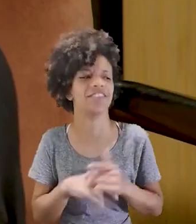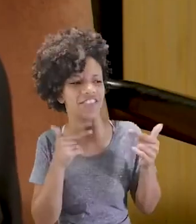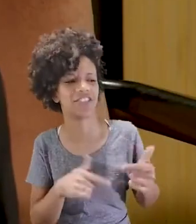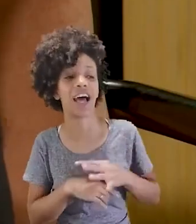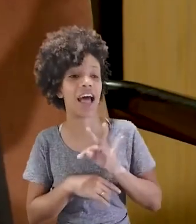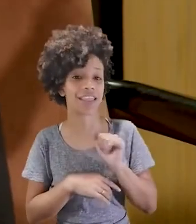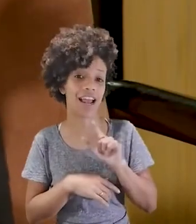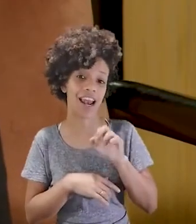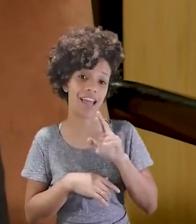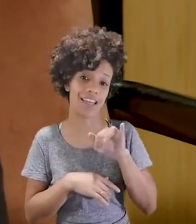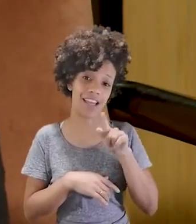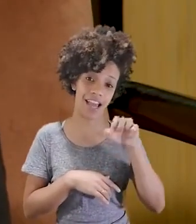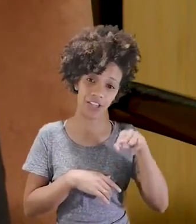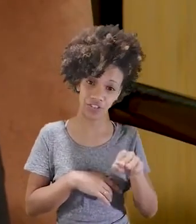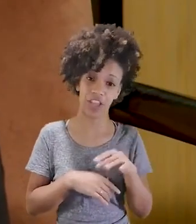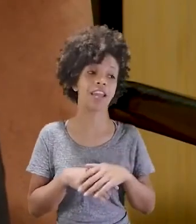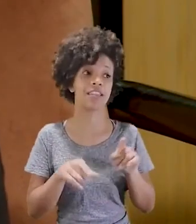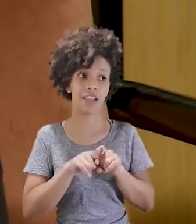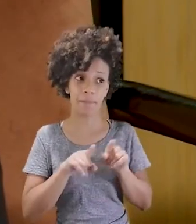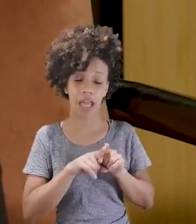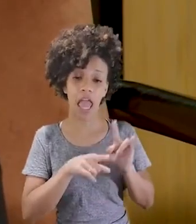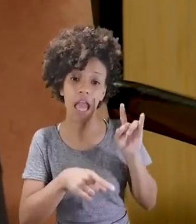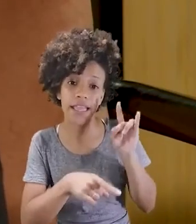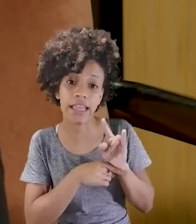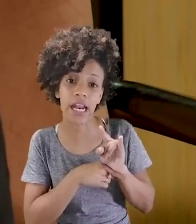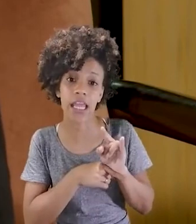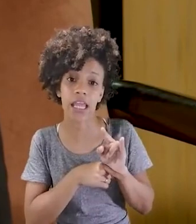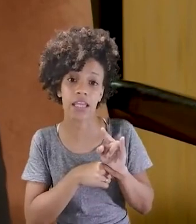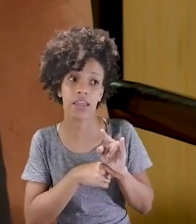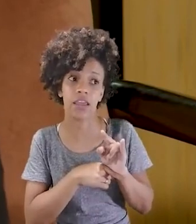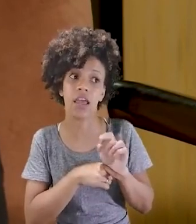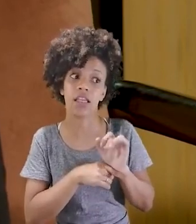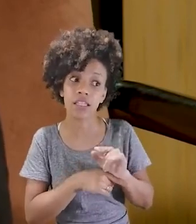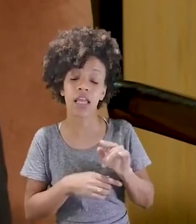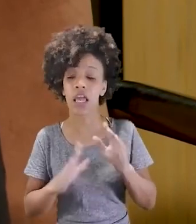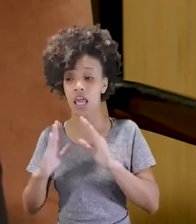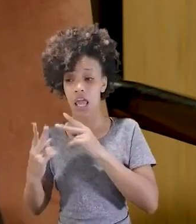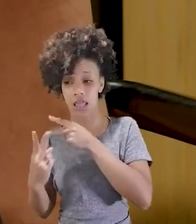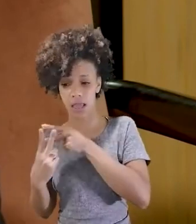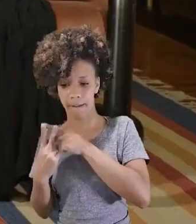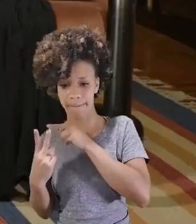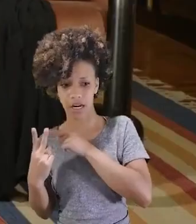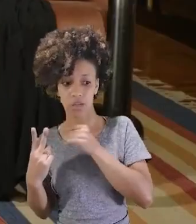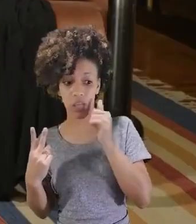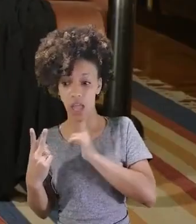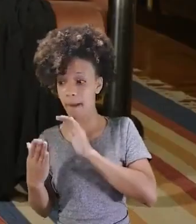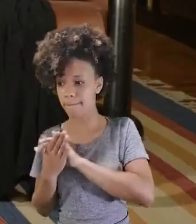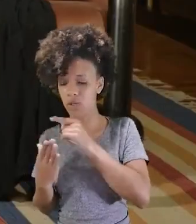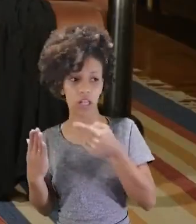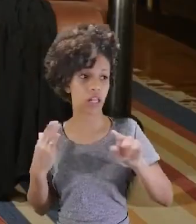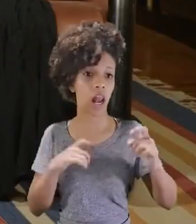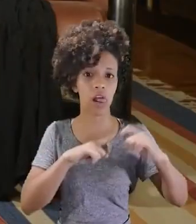a talarica e também um é uma falta grave né Principalmente sua evitar preso e ele